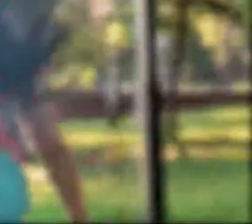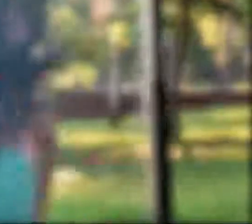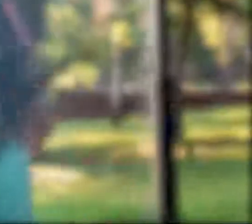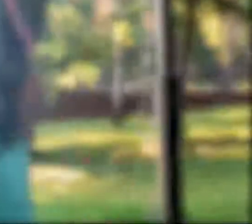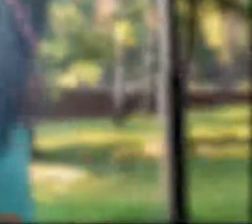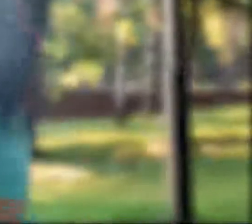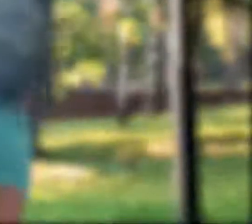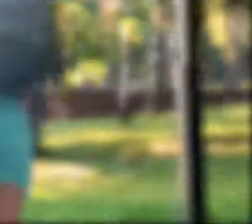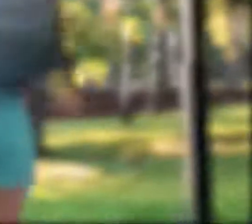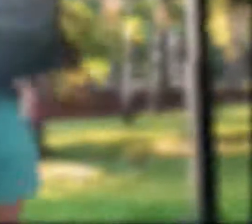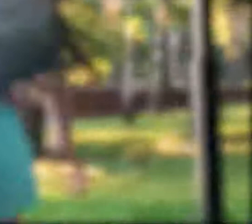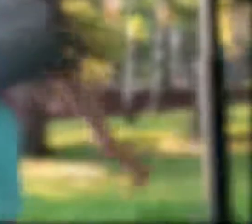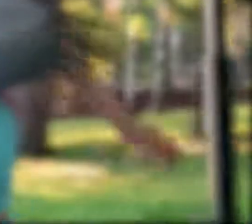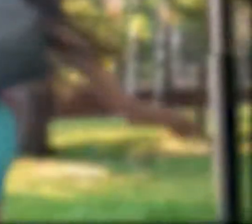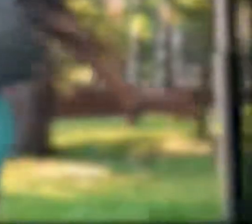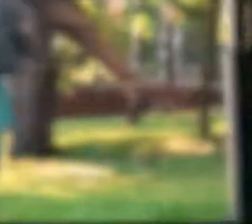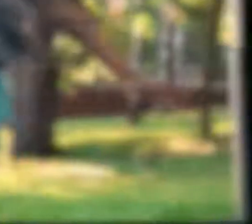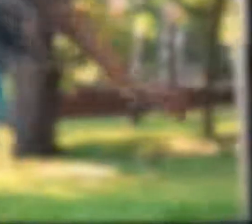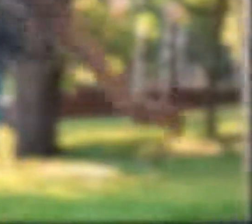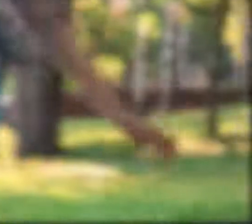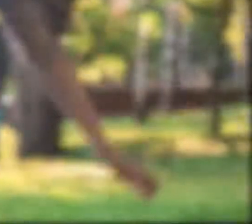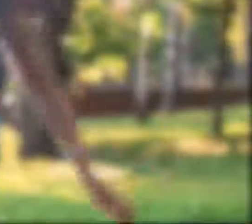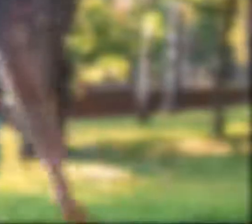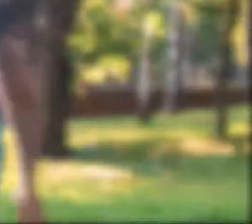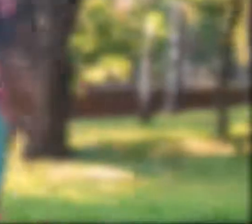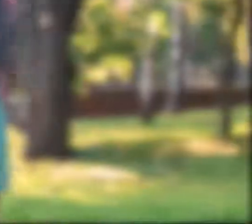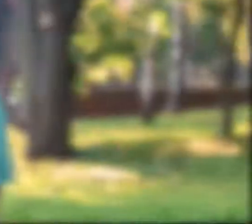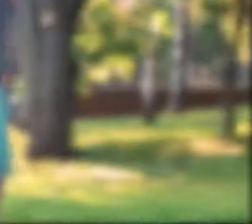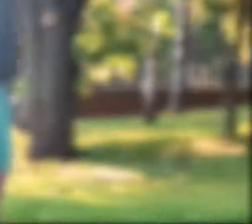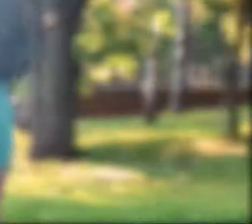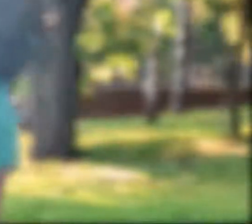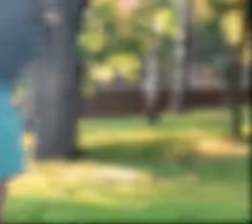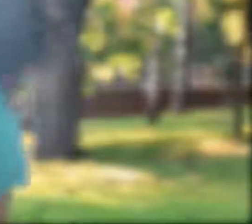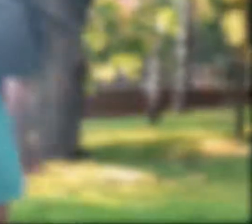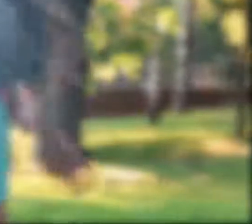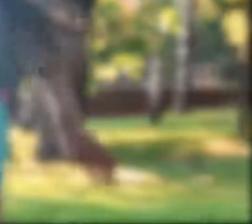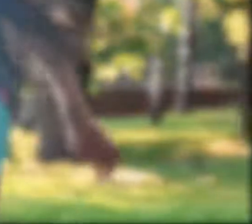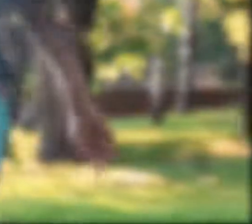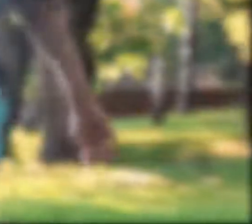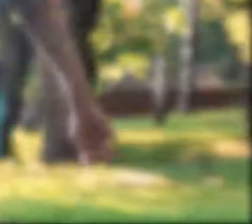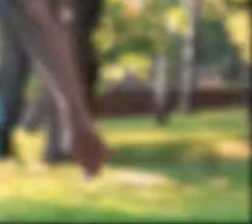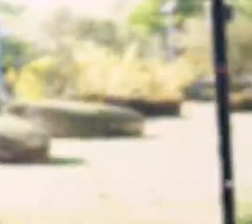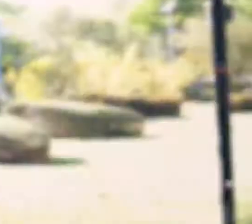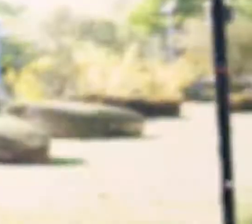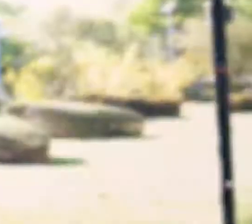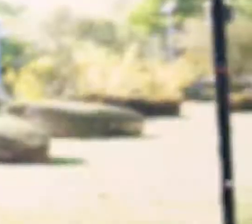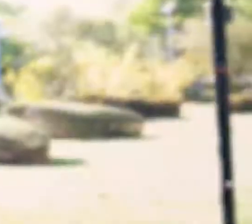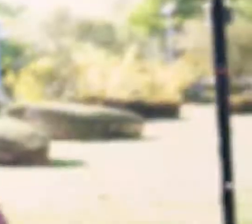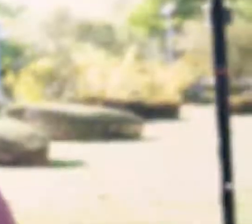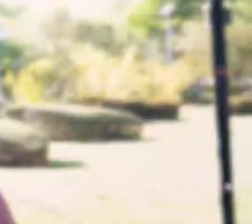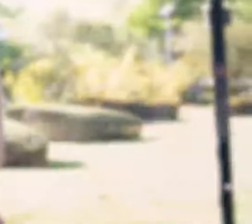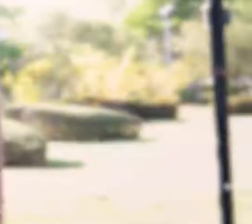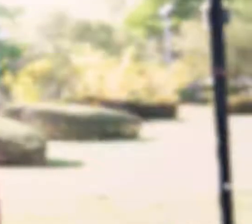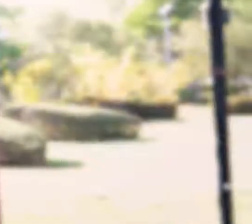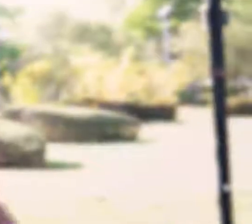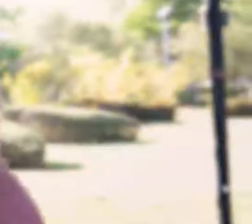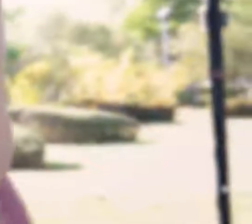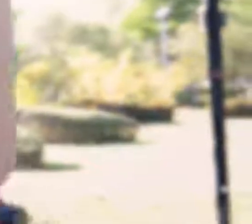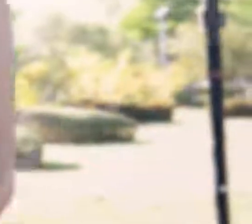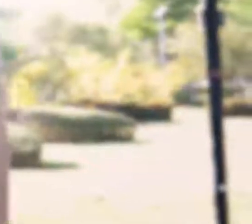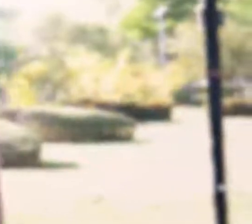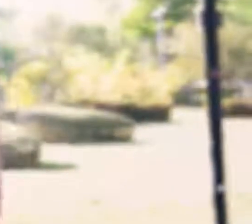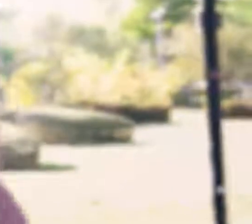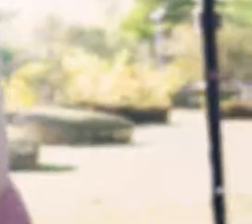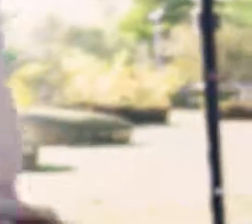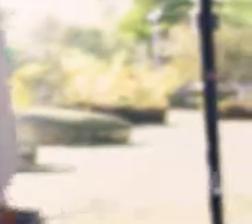Alguns especialistas acreditam que a infância começa do nascimento até os 10 anos de idade, a adolescência dos 11